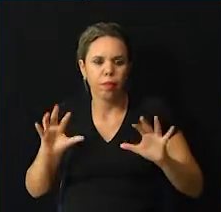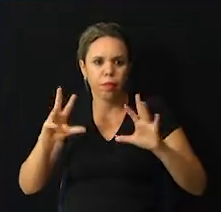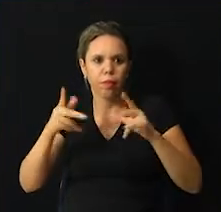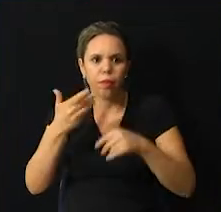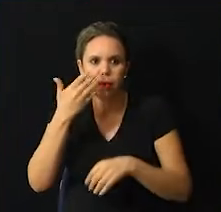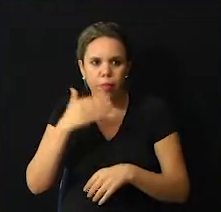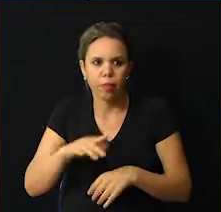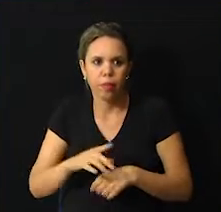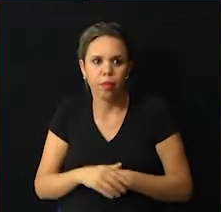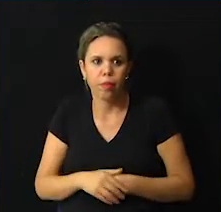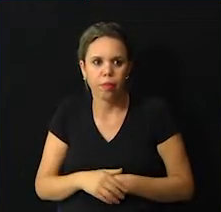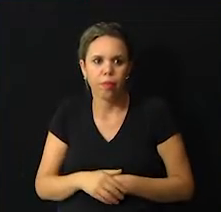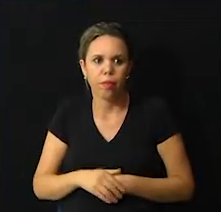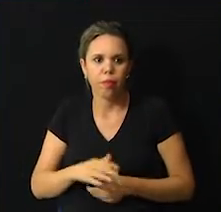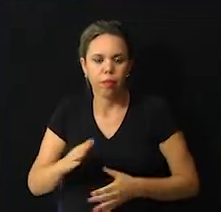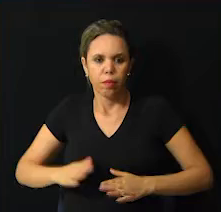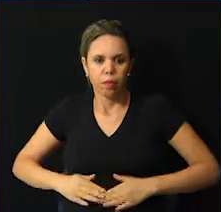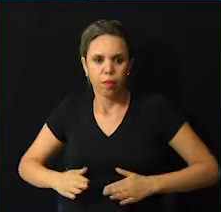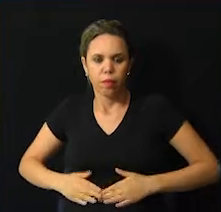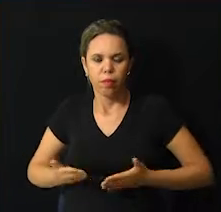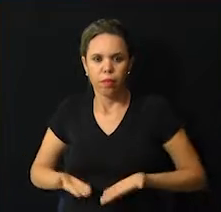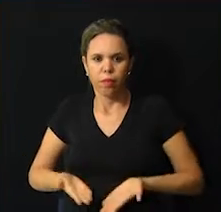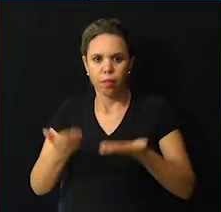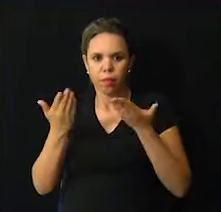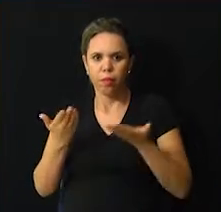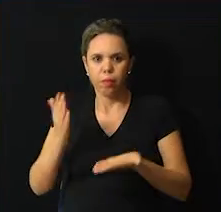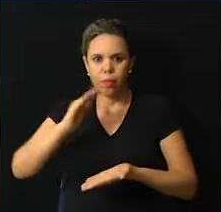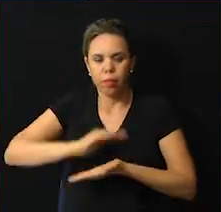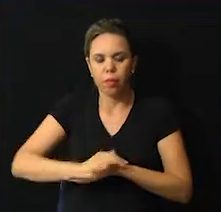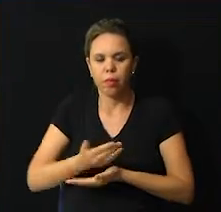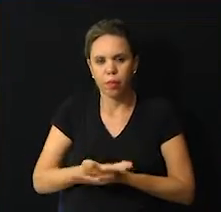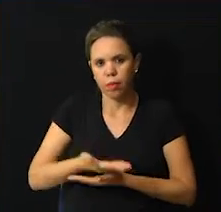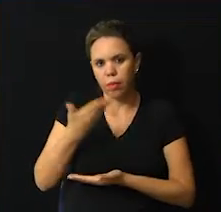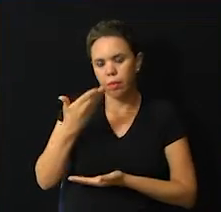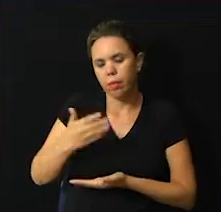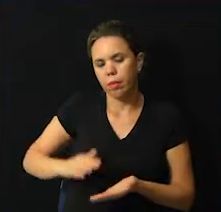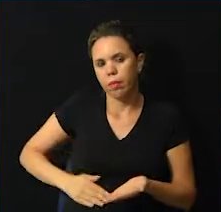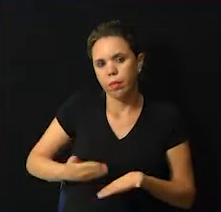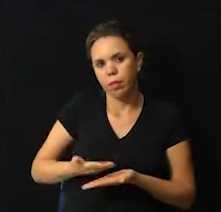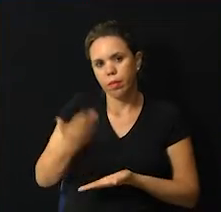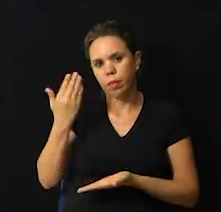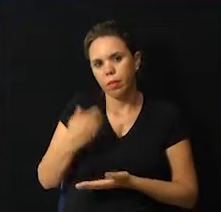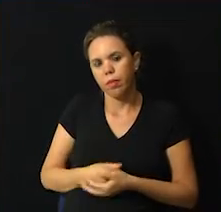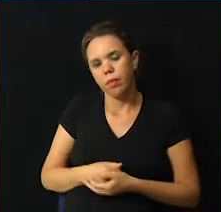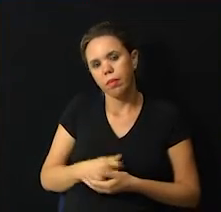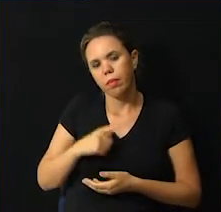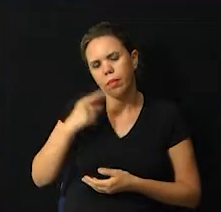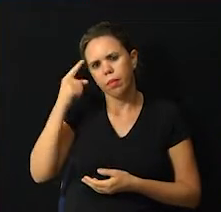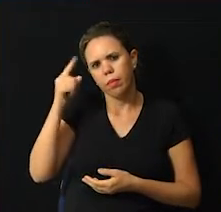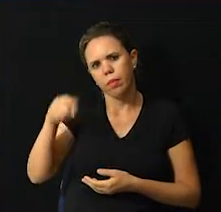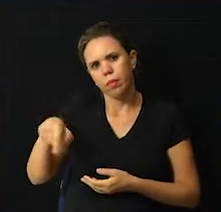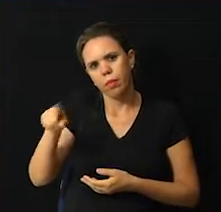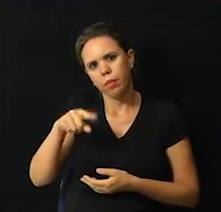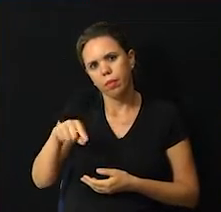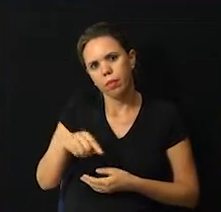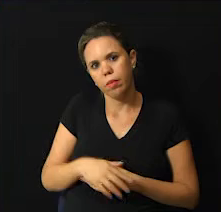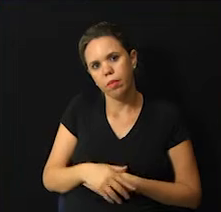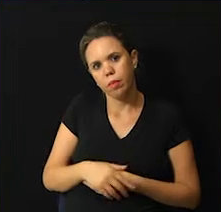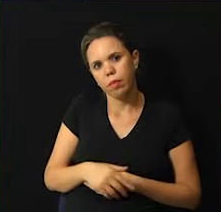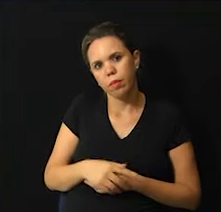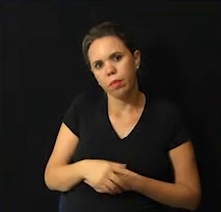divulgar que todas as crianças têm que dormir de barriga para cima. Chama sleep back, né? Para você ter uma